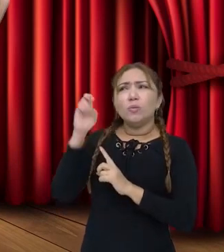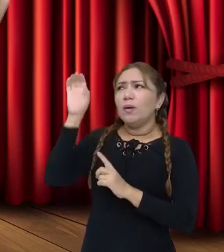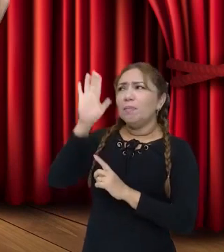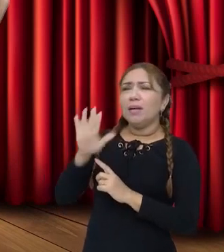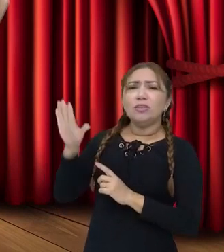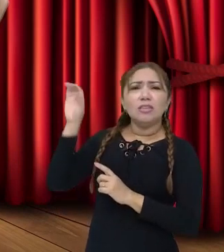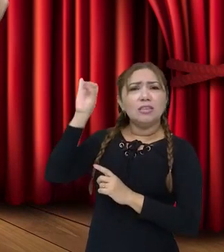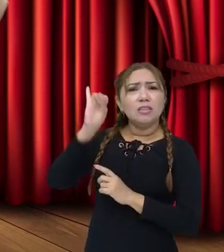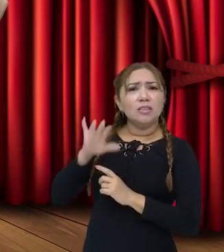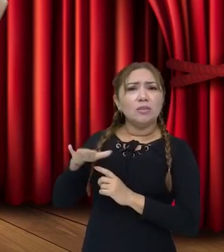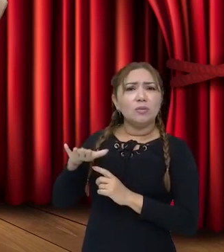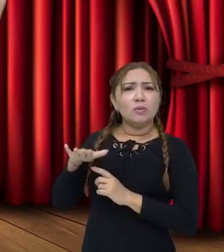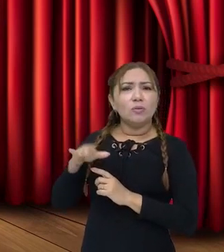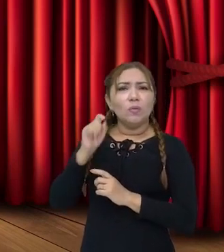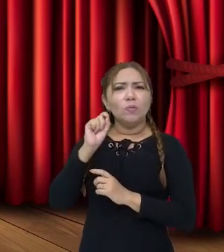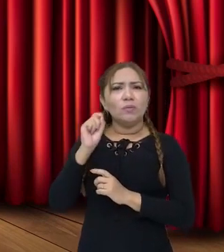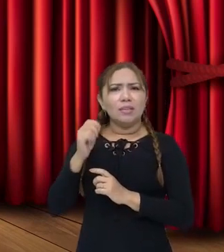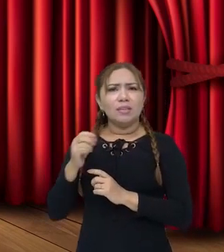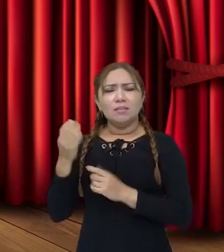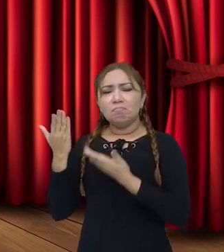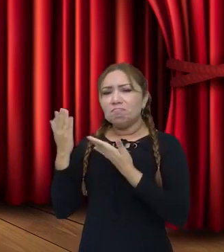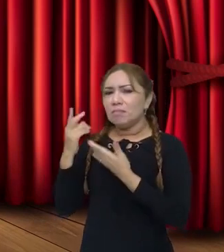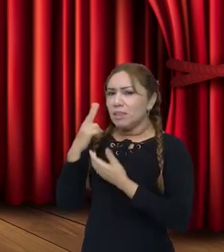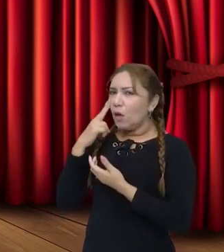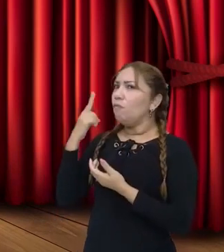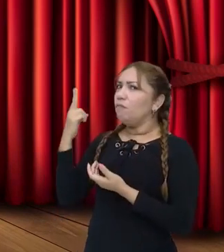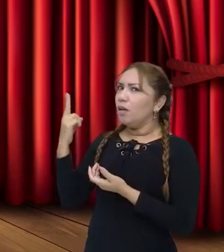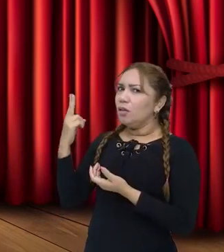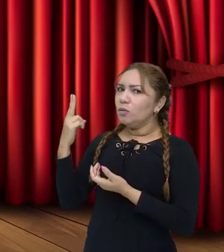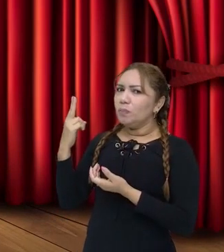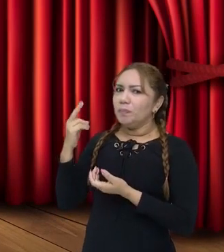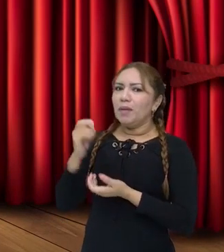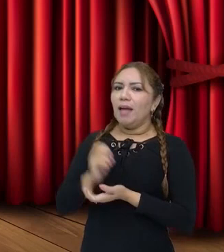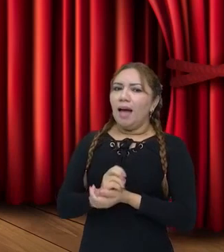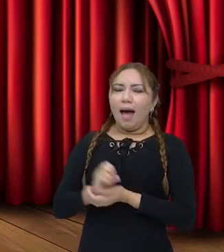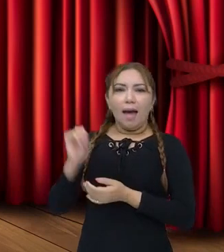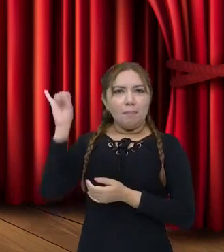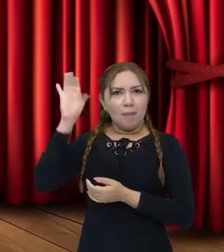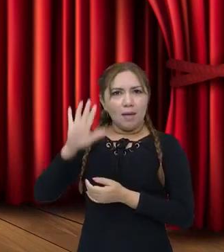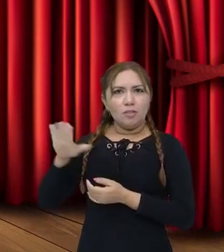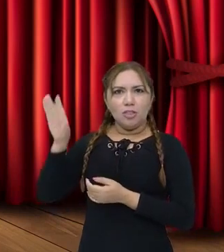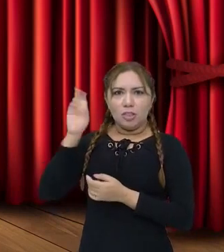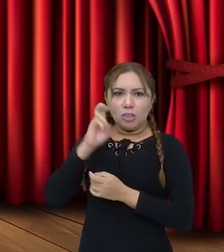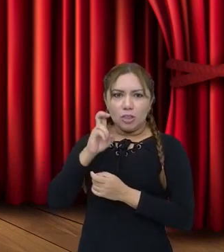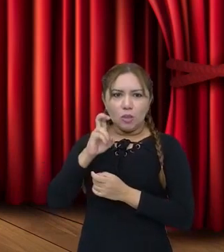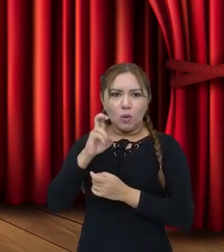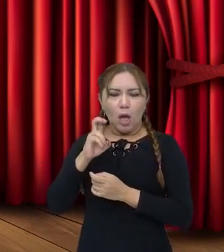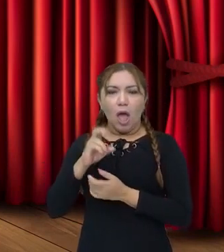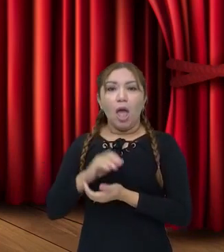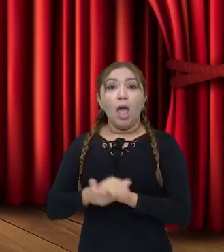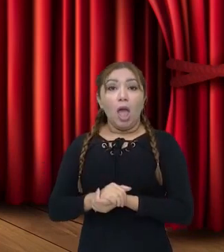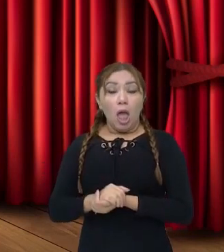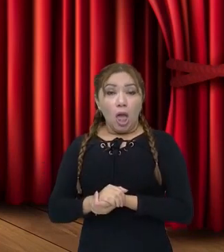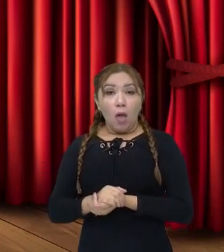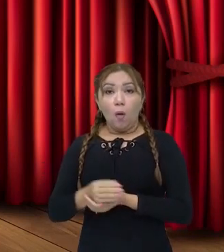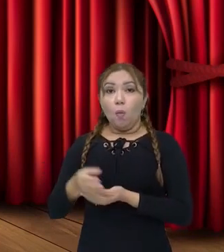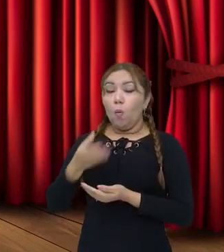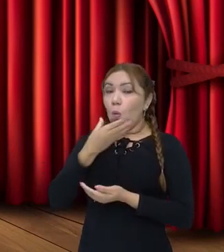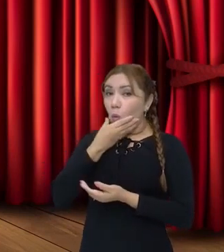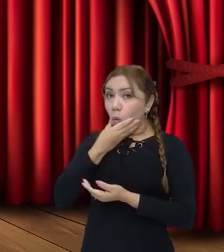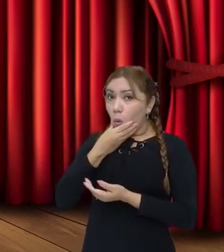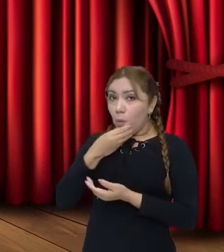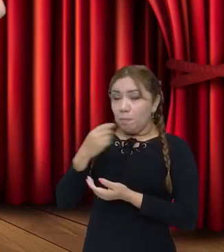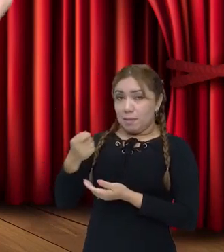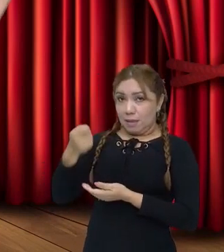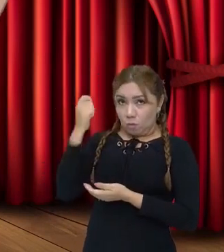Vocês estão conseguindo entender? A imagem 5 é o pescador comendo o